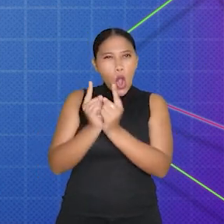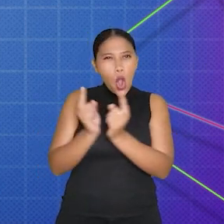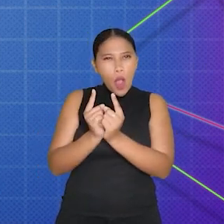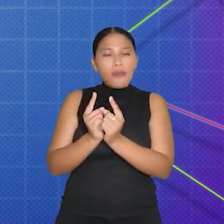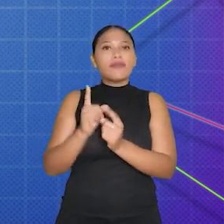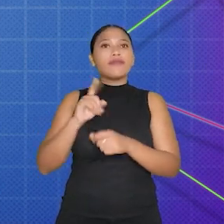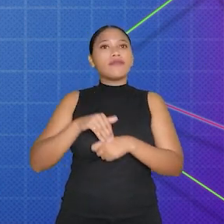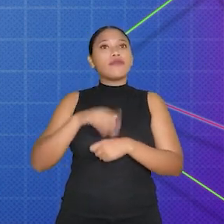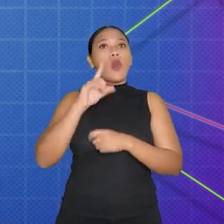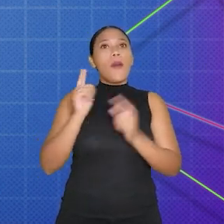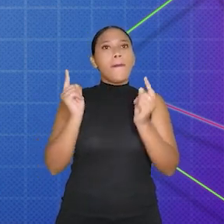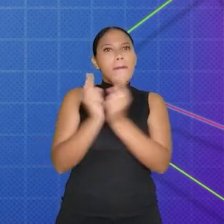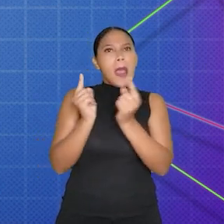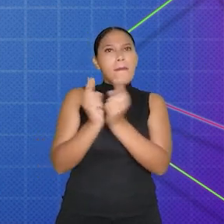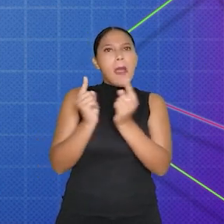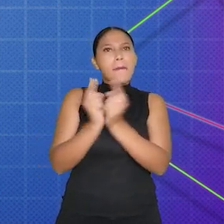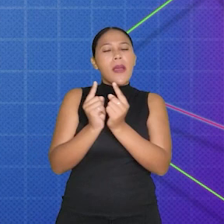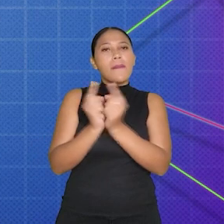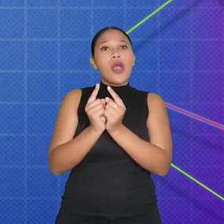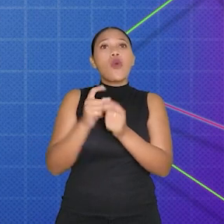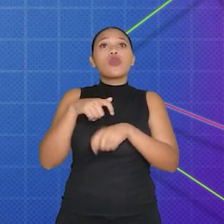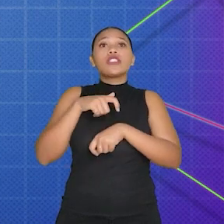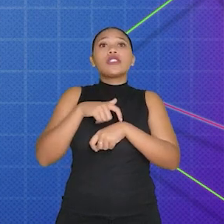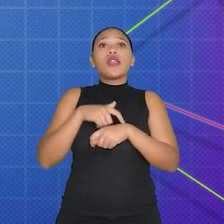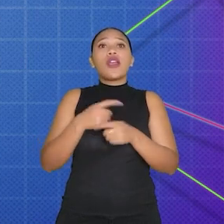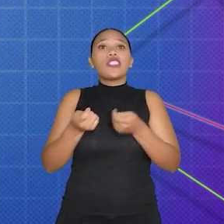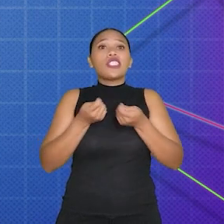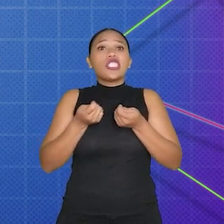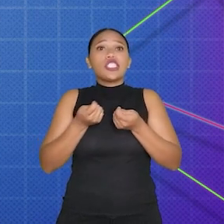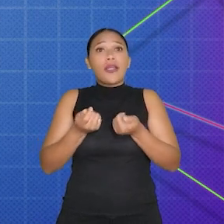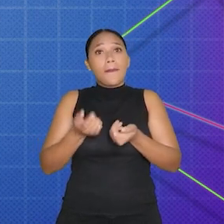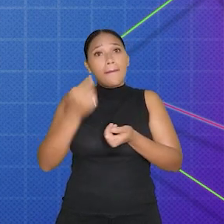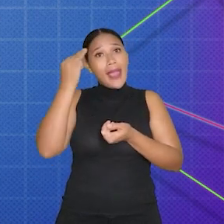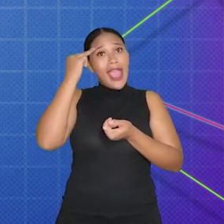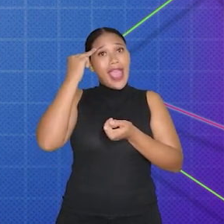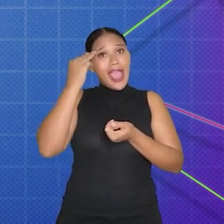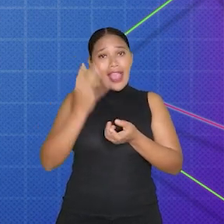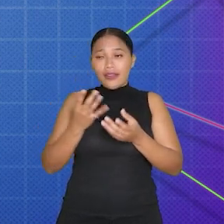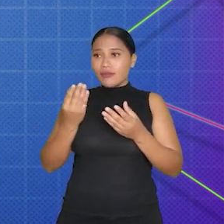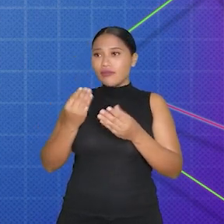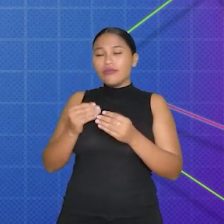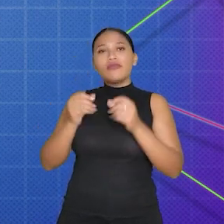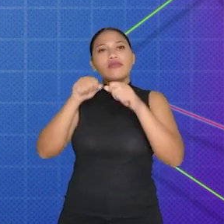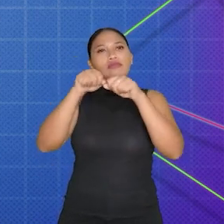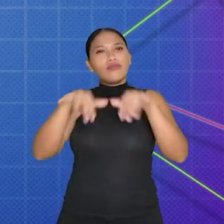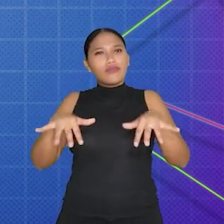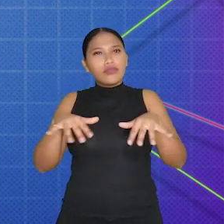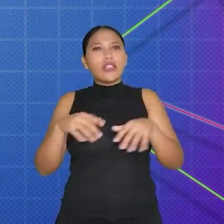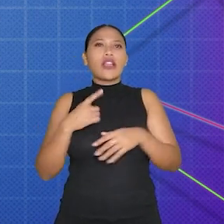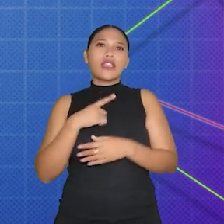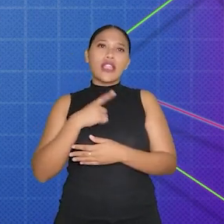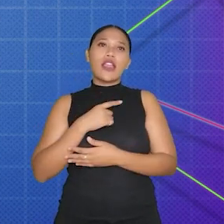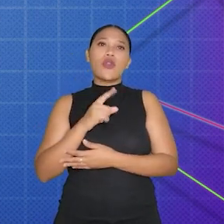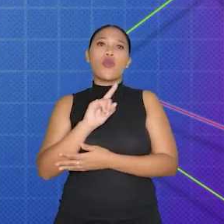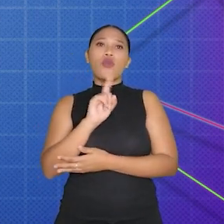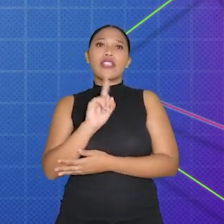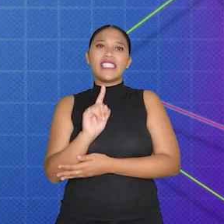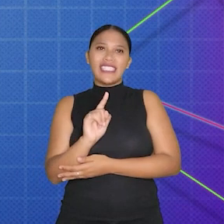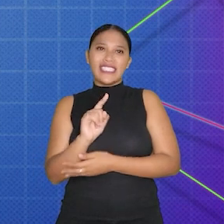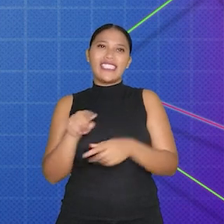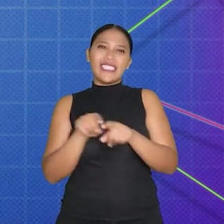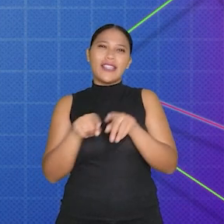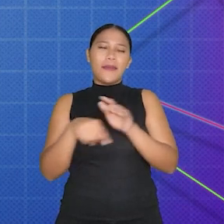compactados. Esses arquivos contêm um ou mais arquivos compactados para economizar espaço em disco. Eles podem ser abertos com programas como